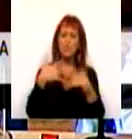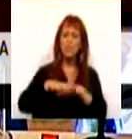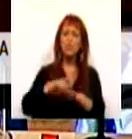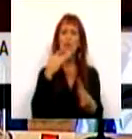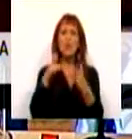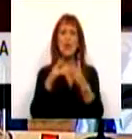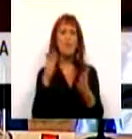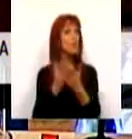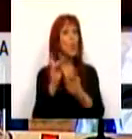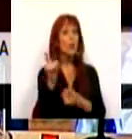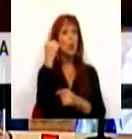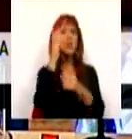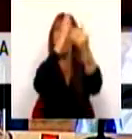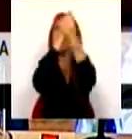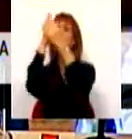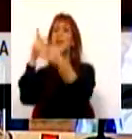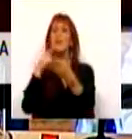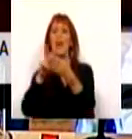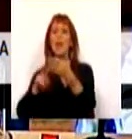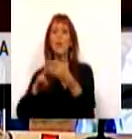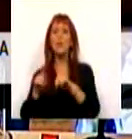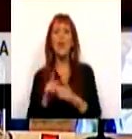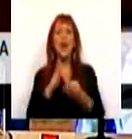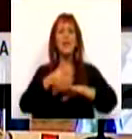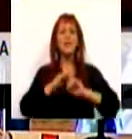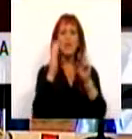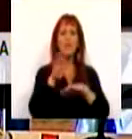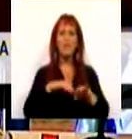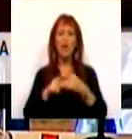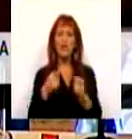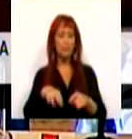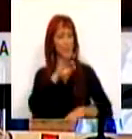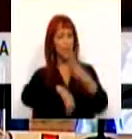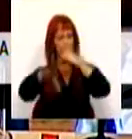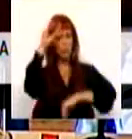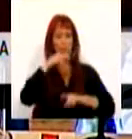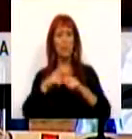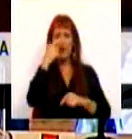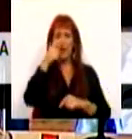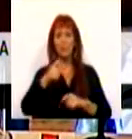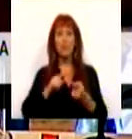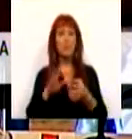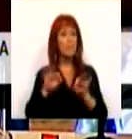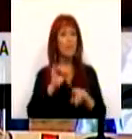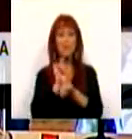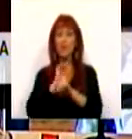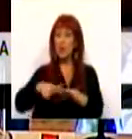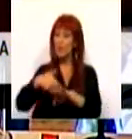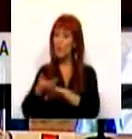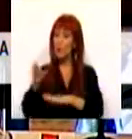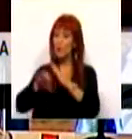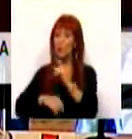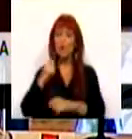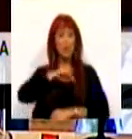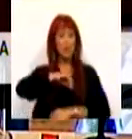livro não escolar, das bibliotecas e da leitura, através da promoção das literacias e da cidadania, a par do reforço das condições